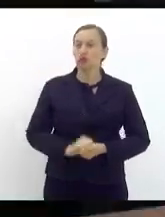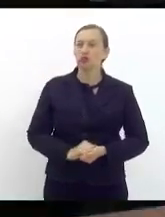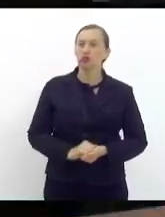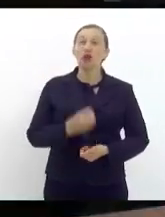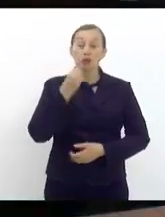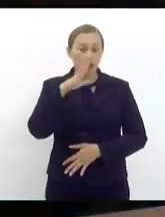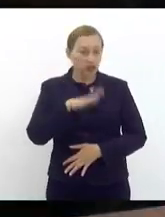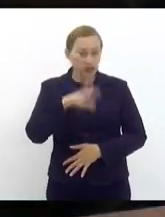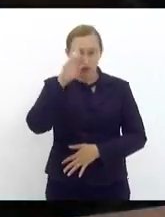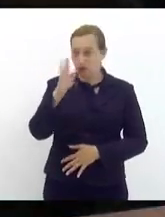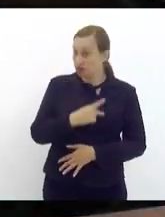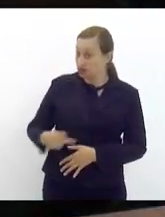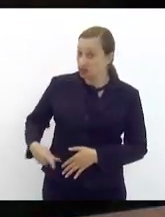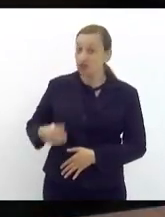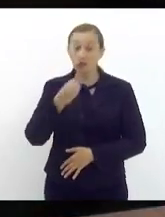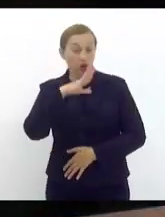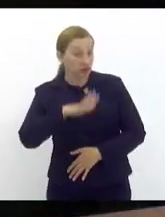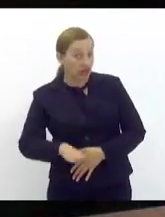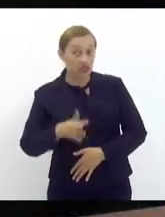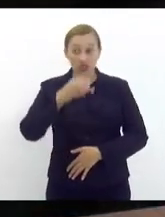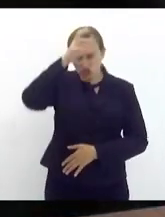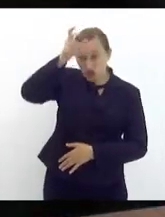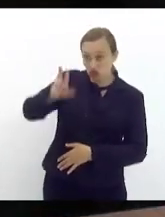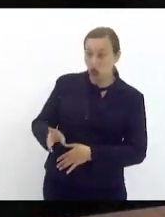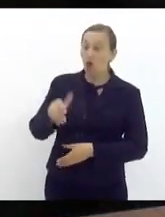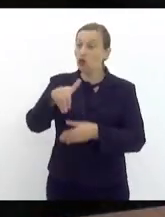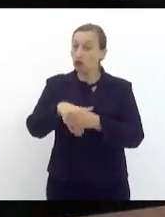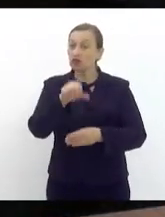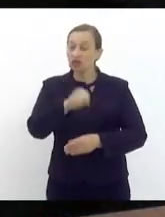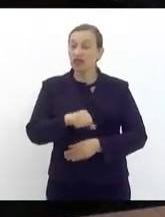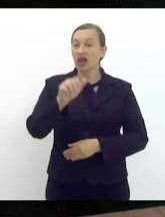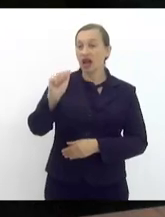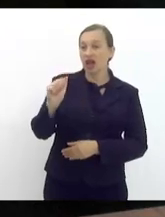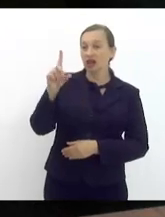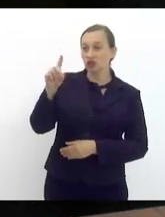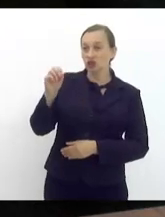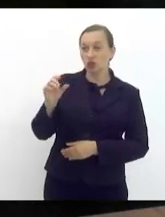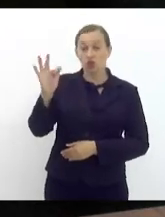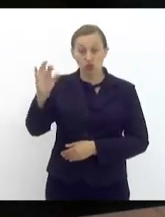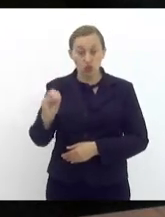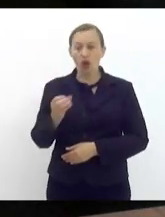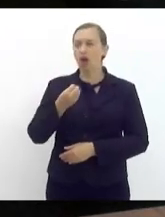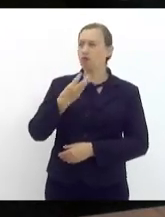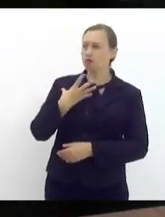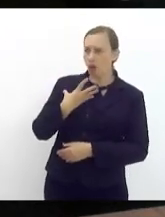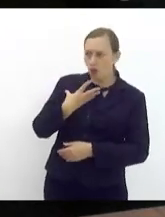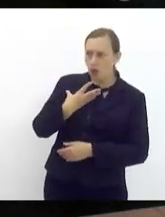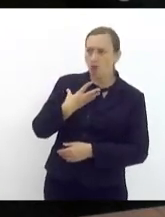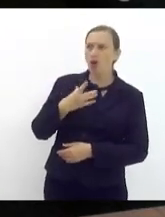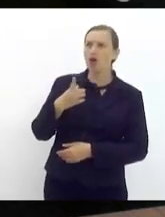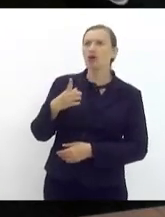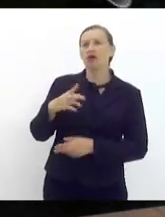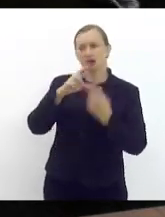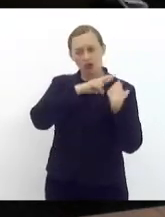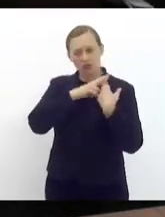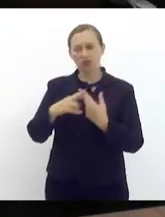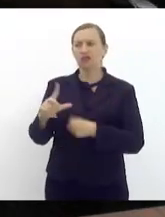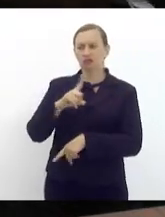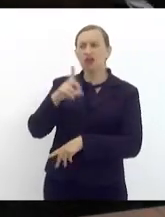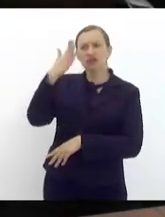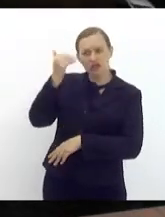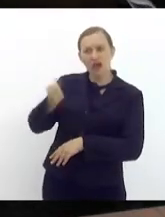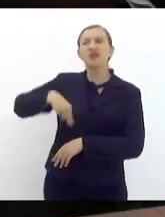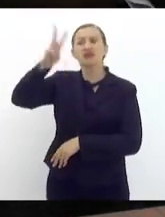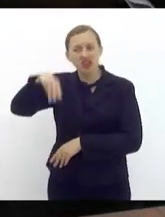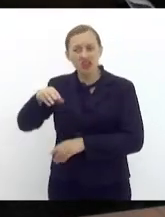Boa tarde, presidente. Boa tarde, tia Ju. Eu voto sim para o Adolfo. E é bom que a gente tenha responsabilidade, saiba em que a